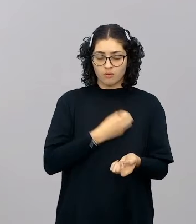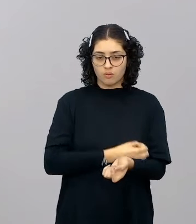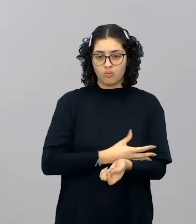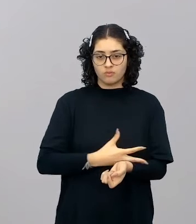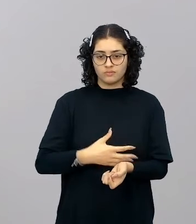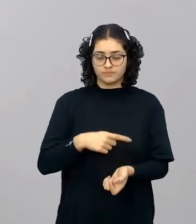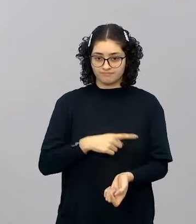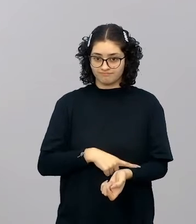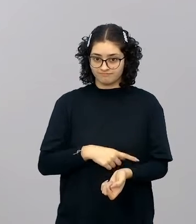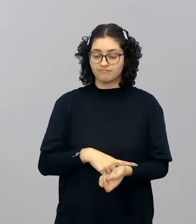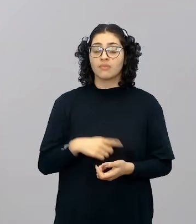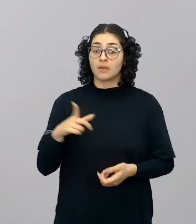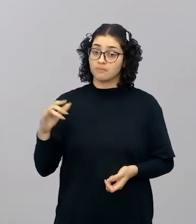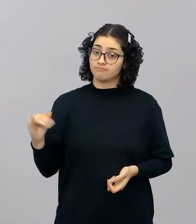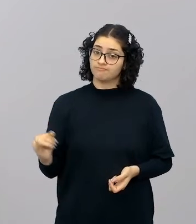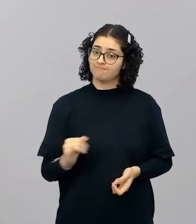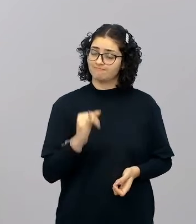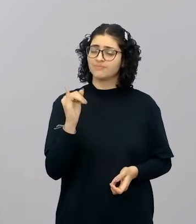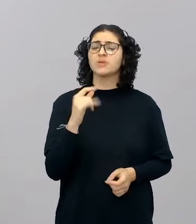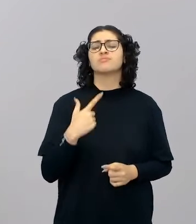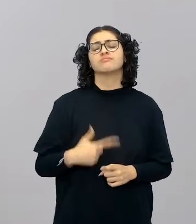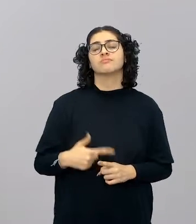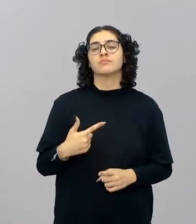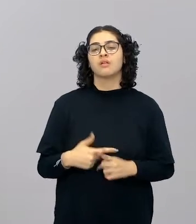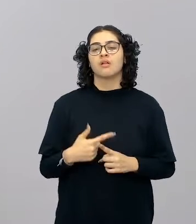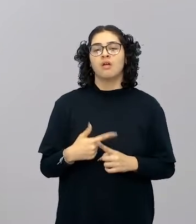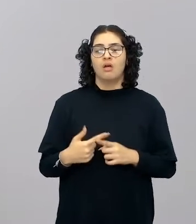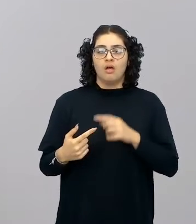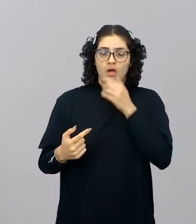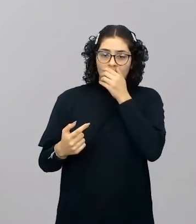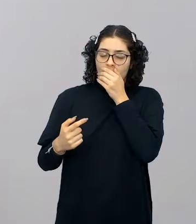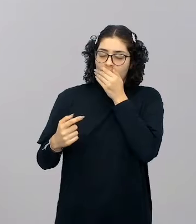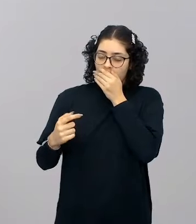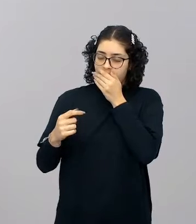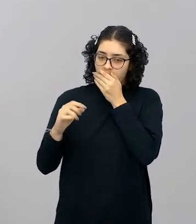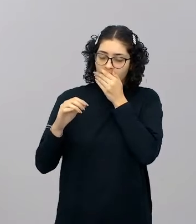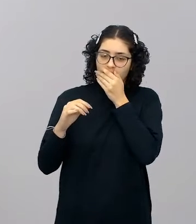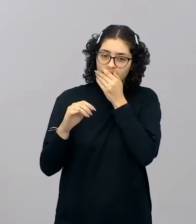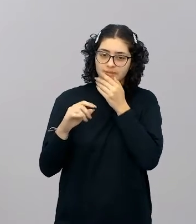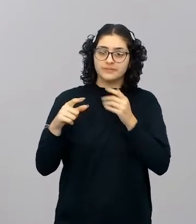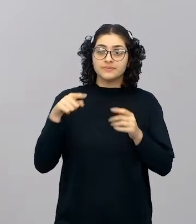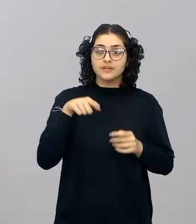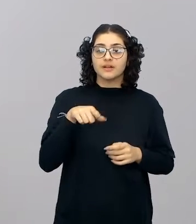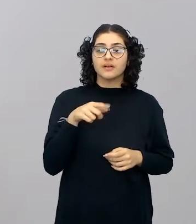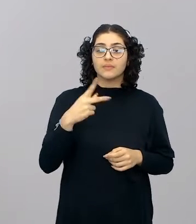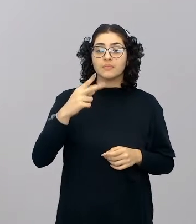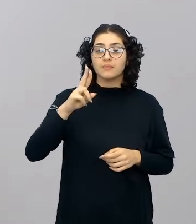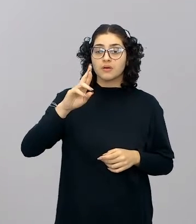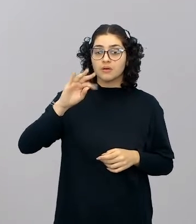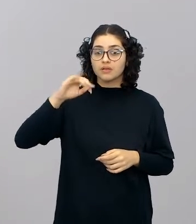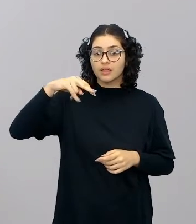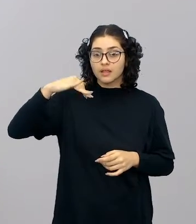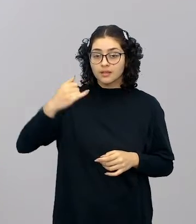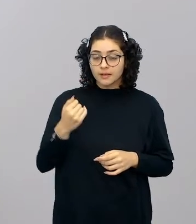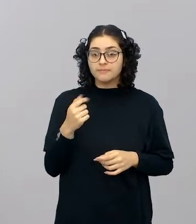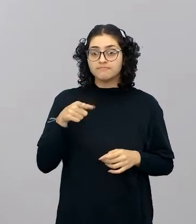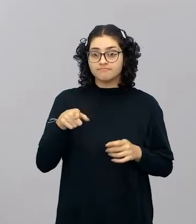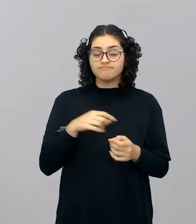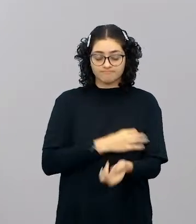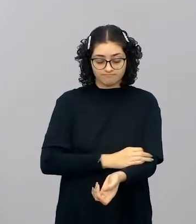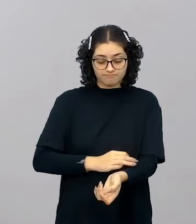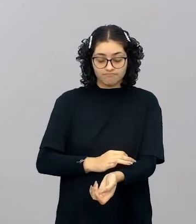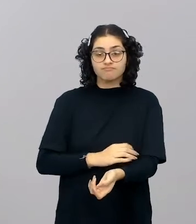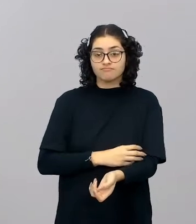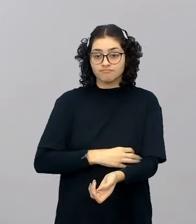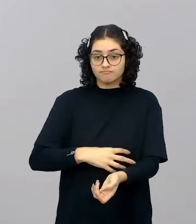de coagulação são importantes porque eles ativam as proteínas para realizar a coagulação sanguínea e